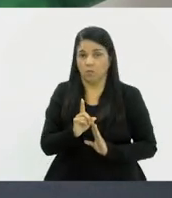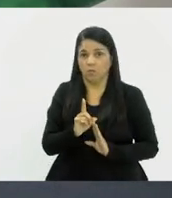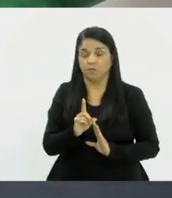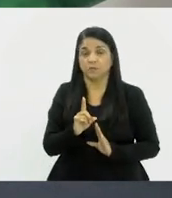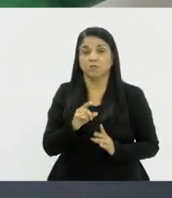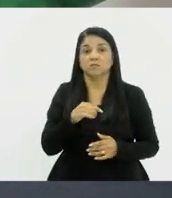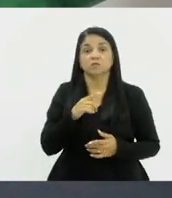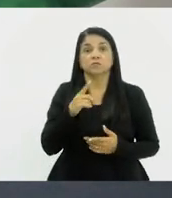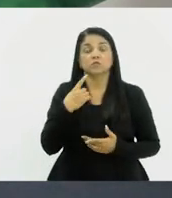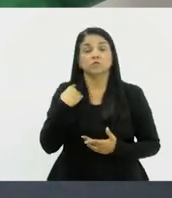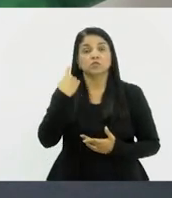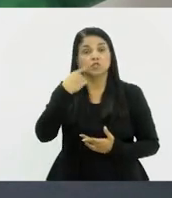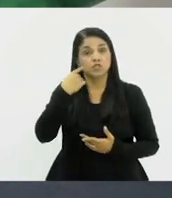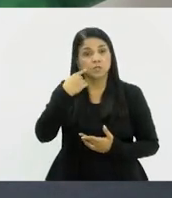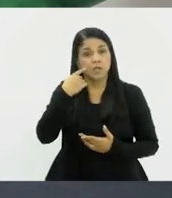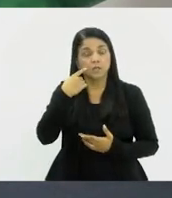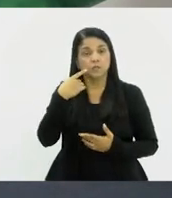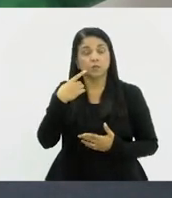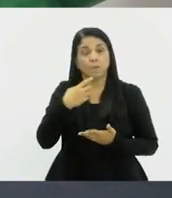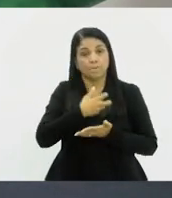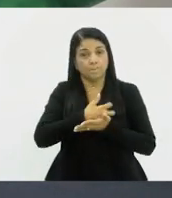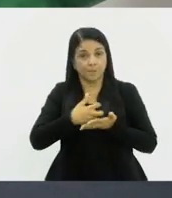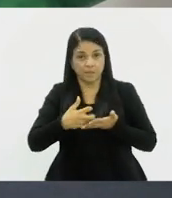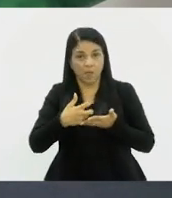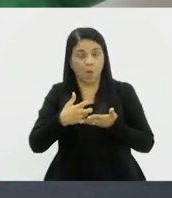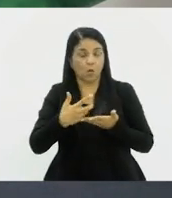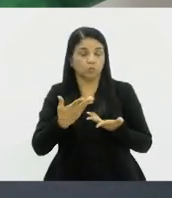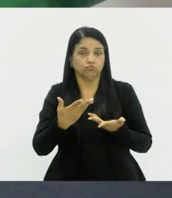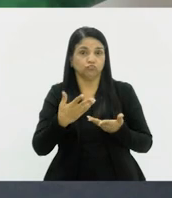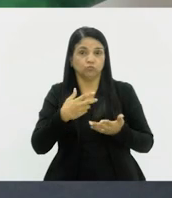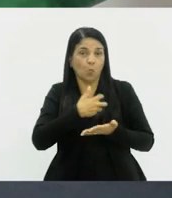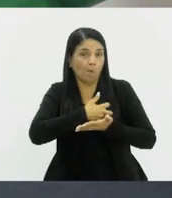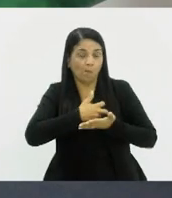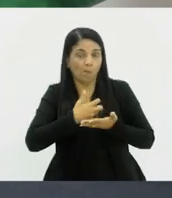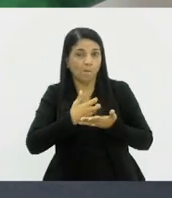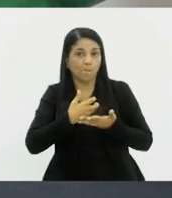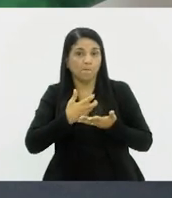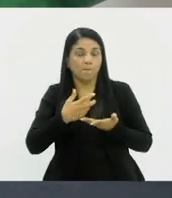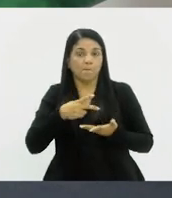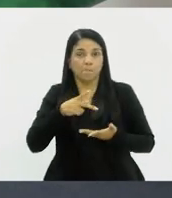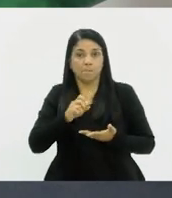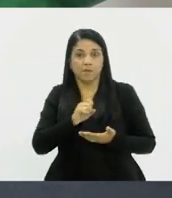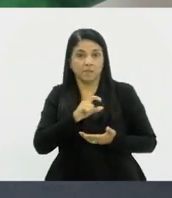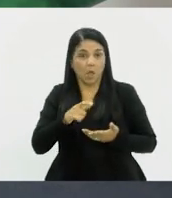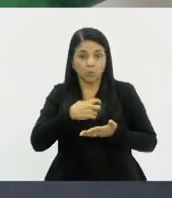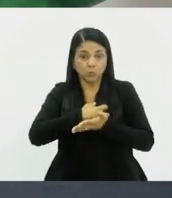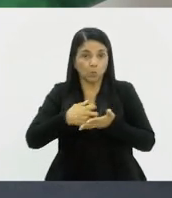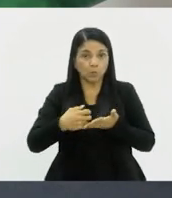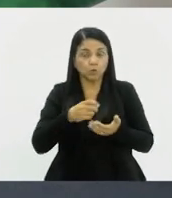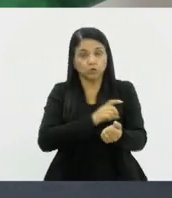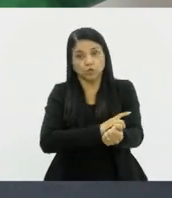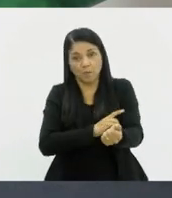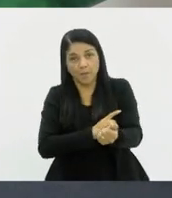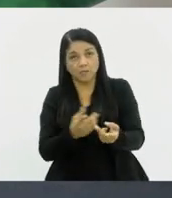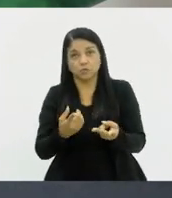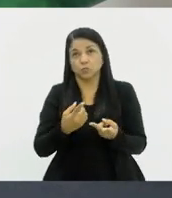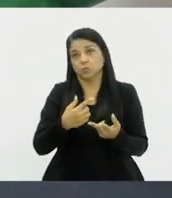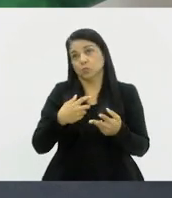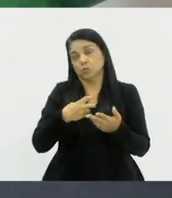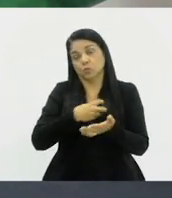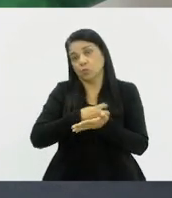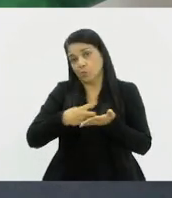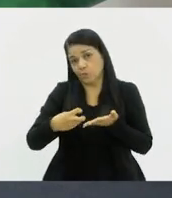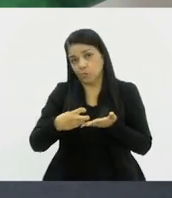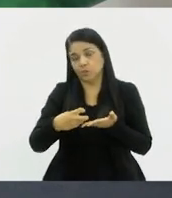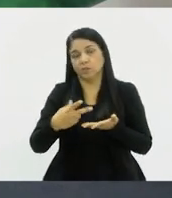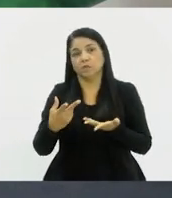ele não pune o suicídio né ele não pune nenhuma pessoa doente ele não pune o diabético que come açúcar então sobre o